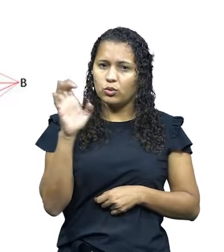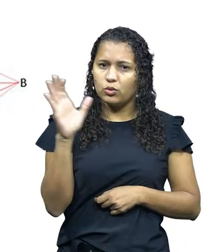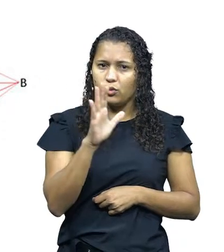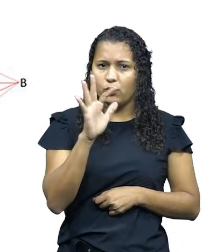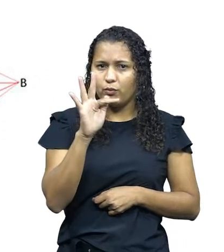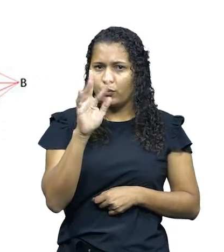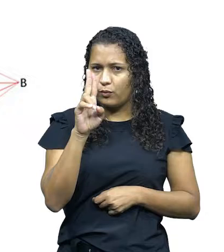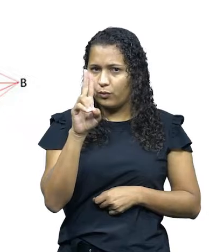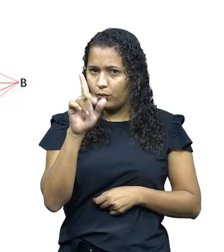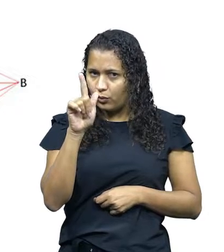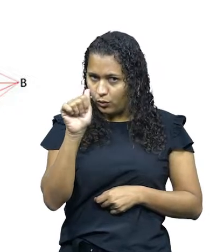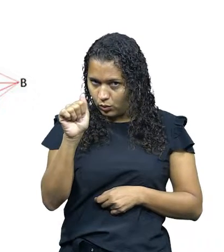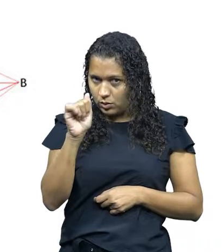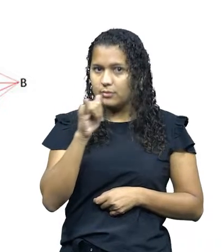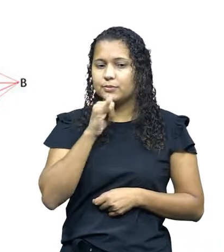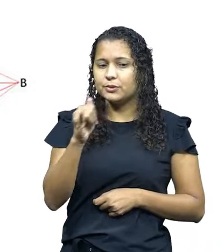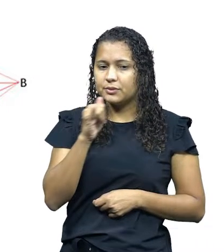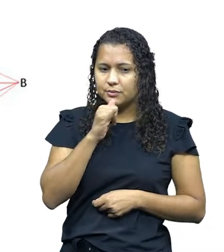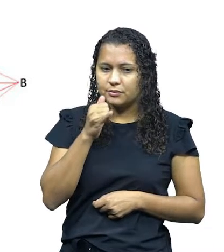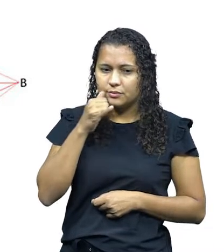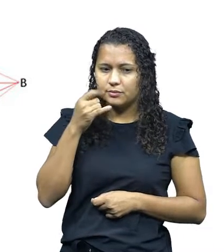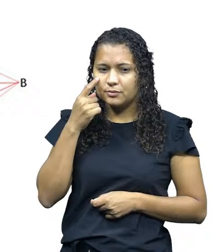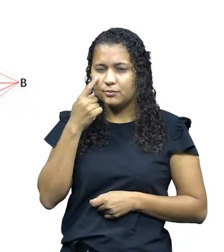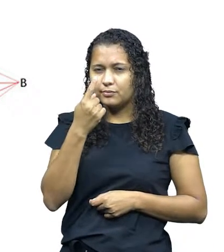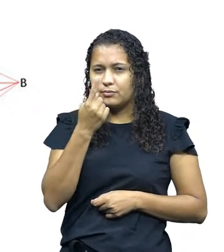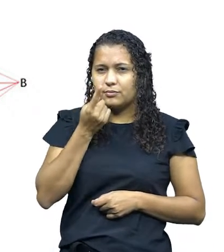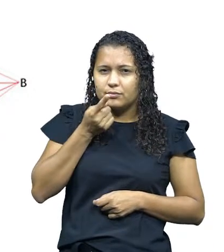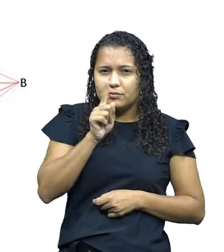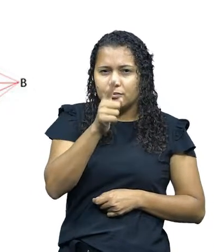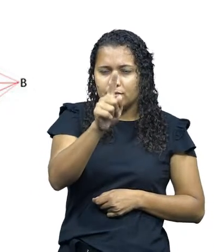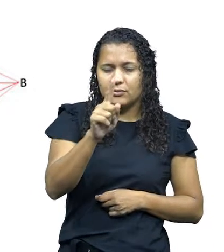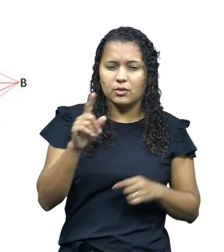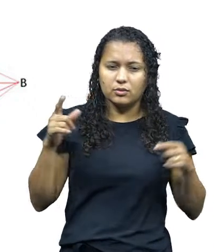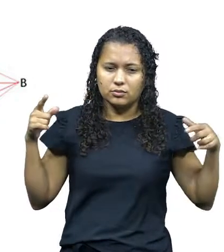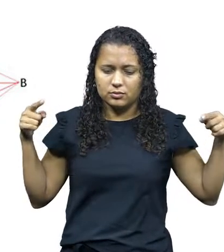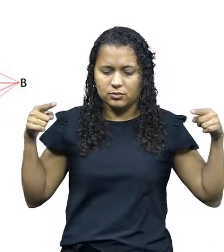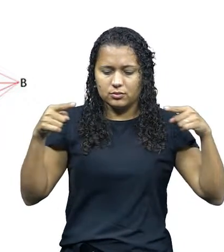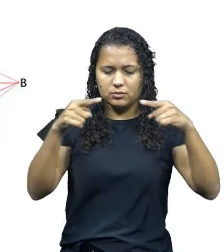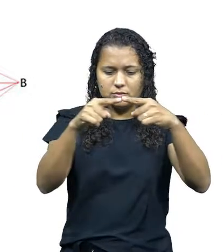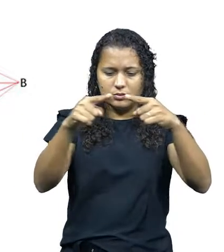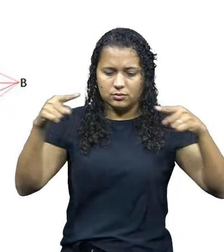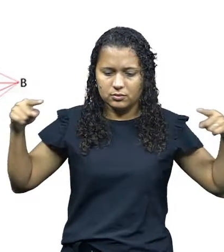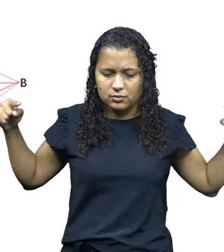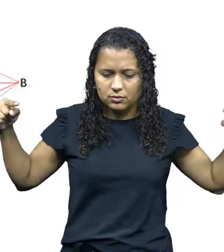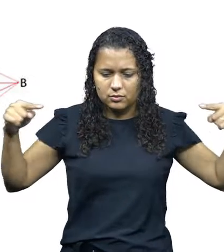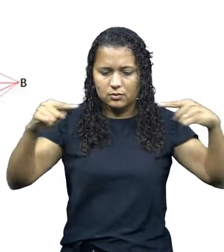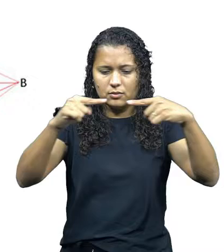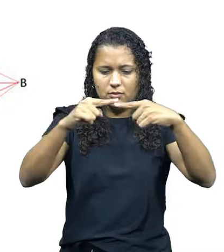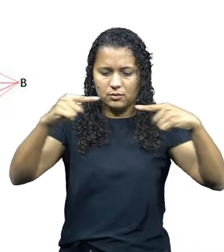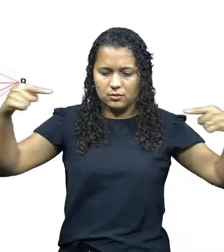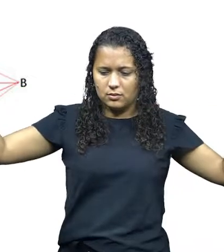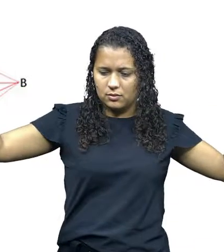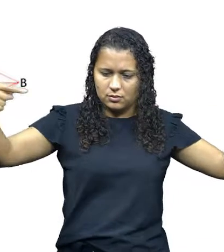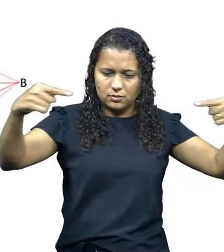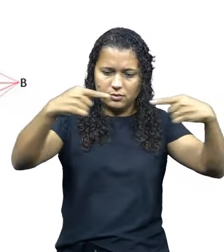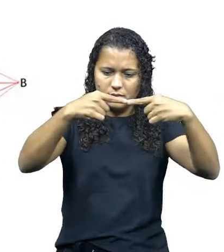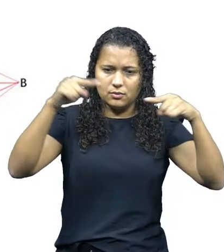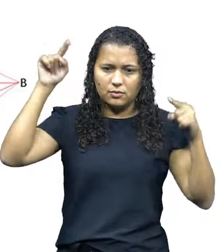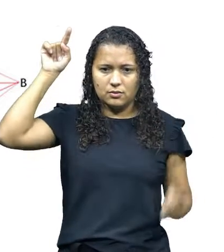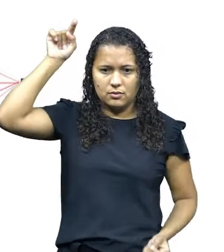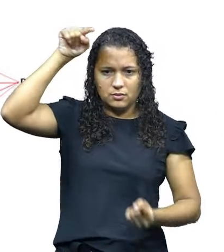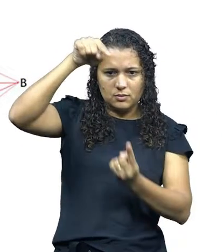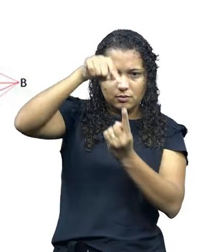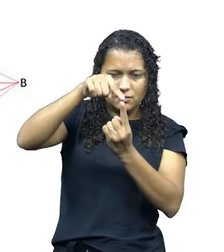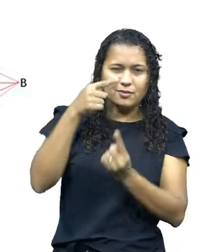do horizonte, né, para onde todas as linhas paralelas, elas convergem quando vistas em perspectiva. Então, como a gente